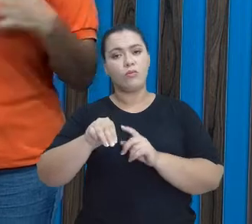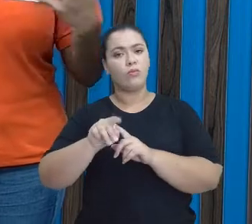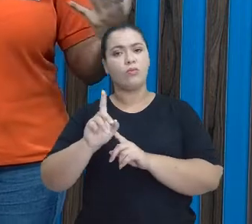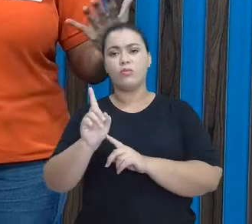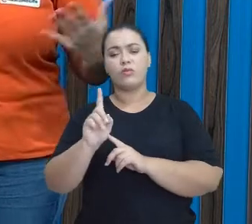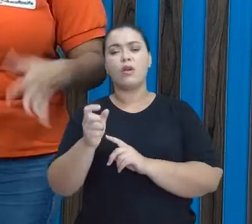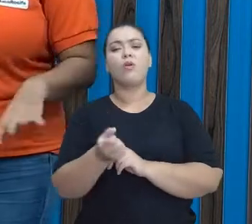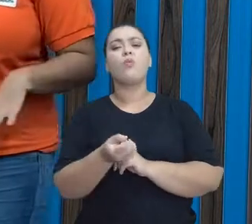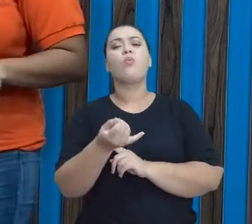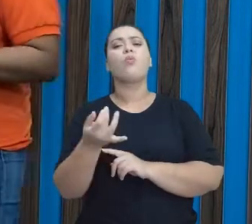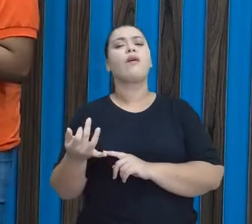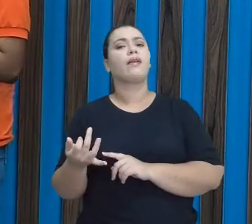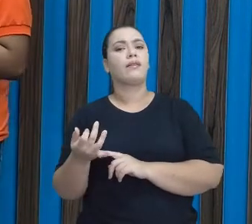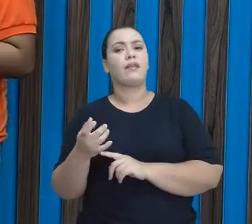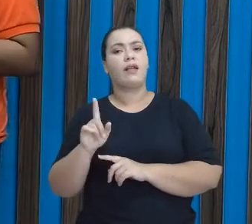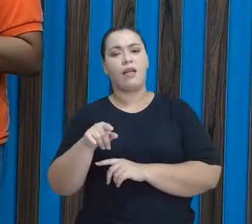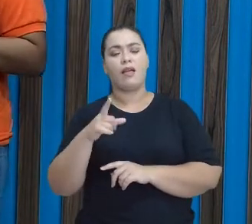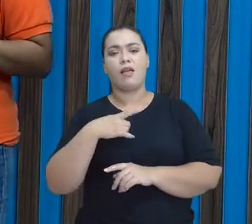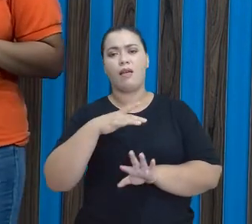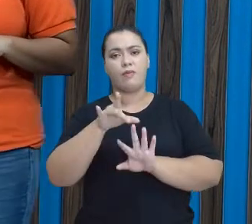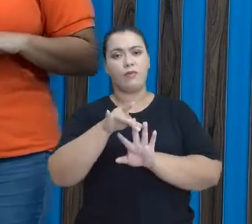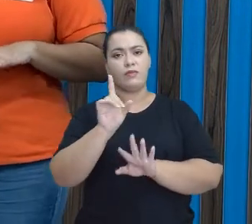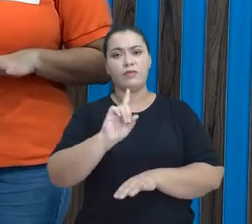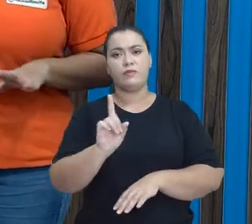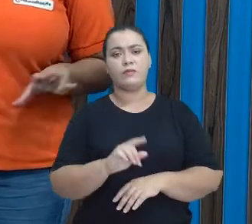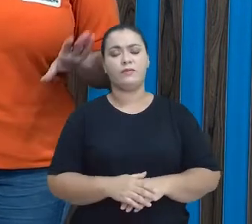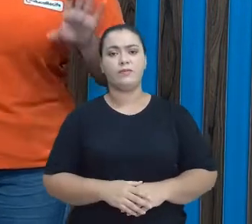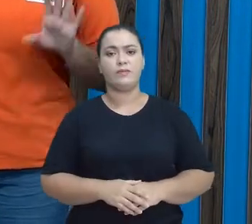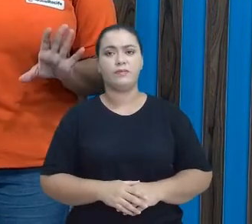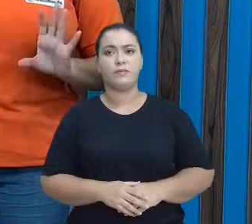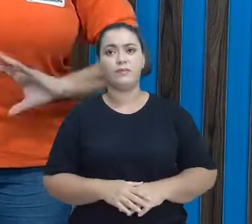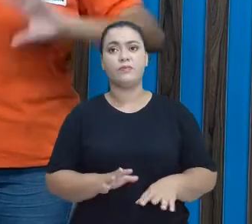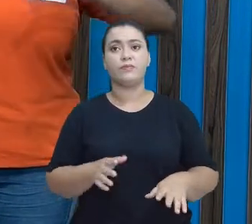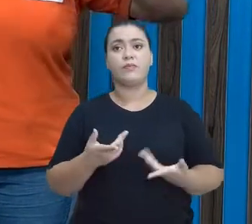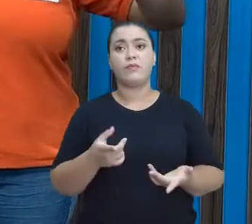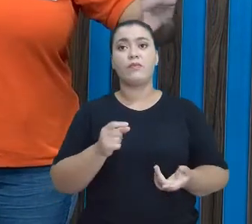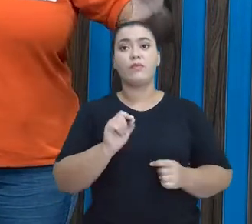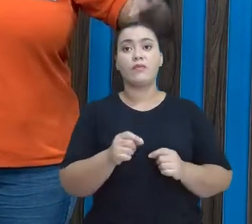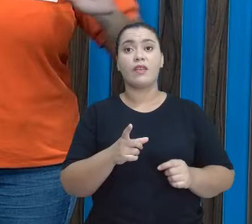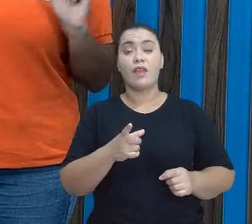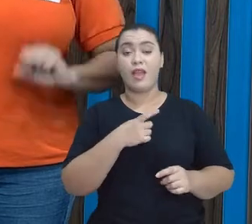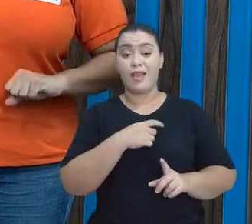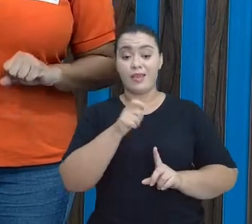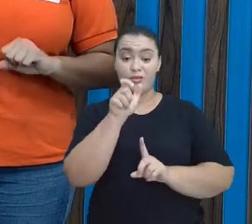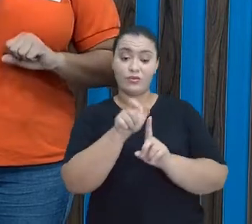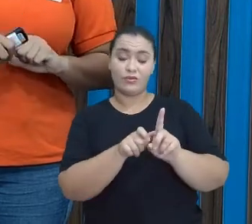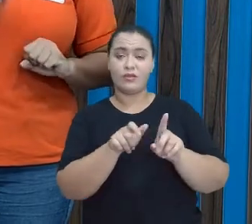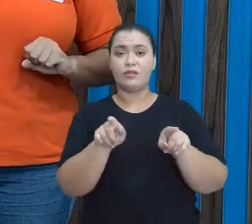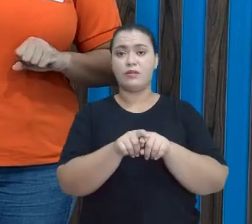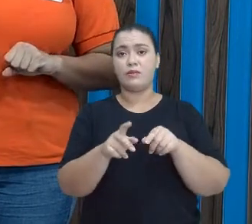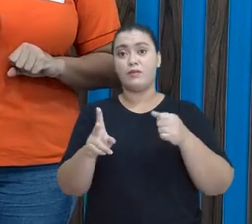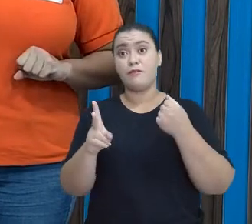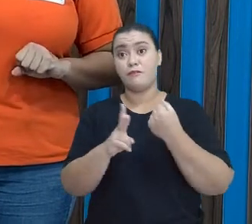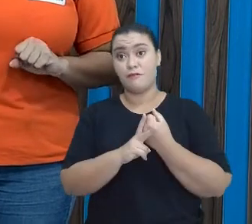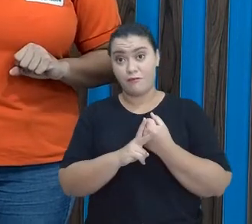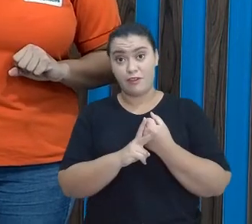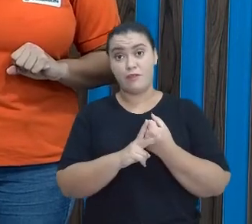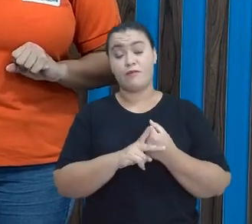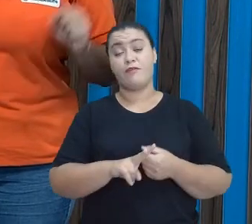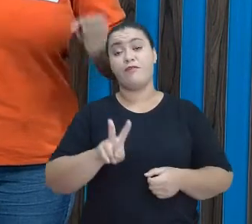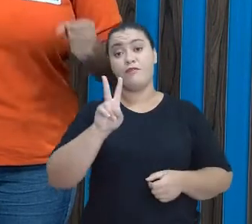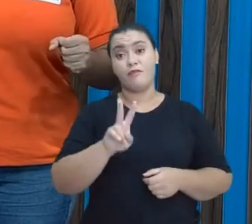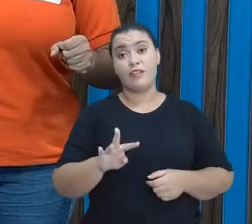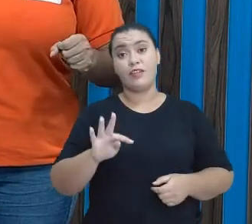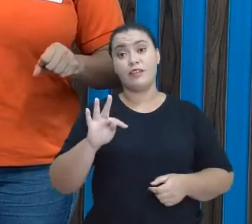marcando quantidade, enfim. Então, aqui eu falo de quê? Eu tenho um sujeito, eu tenho um verbo transitivo